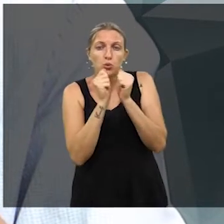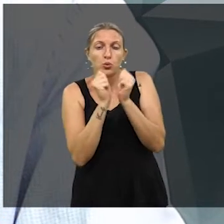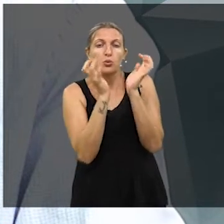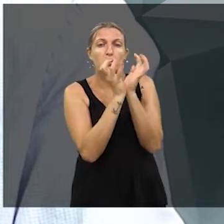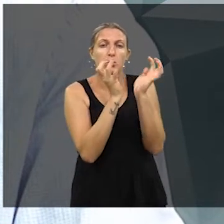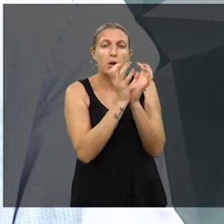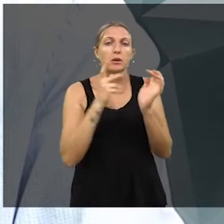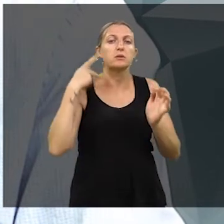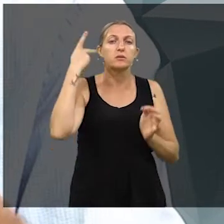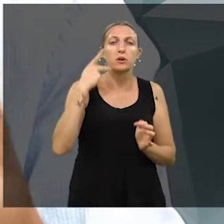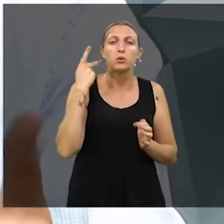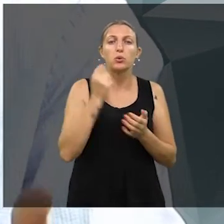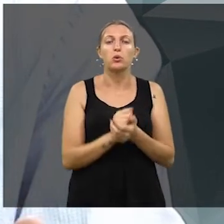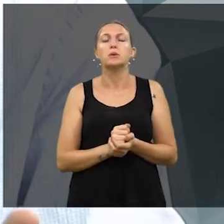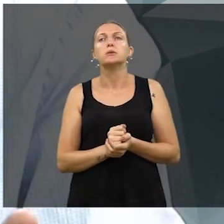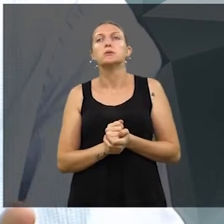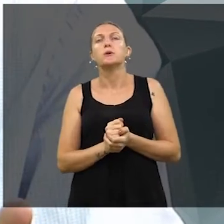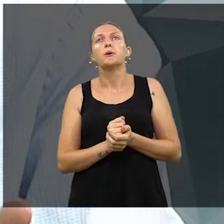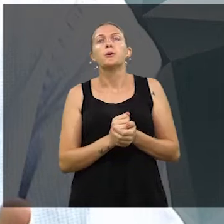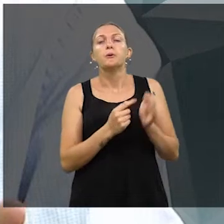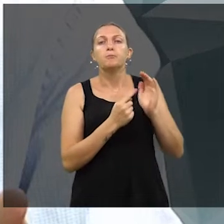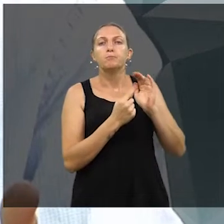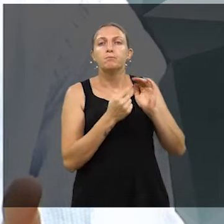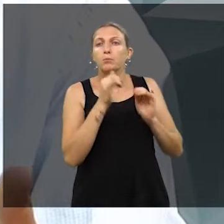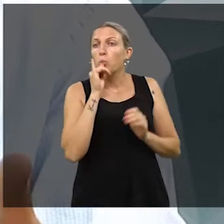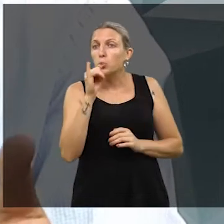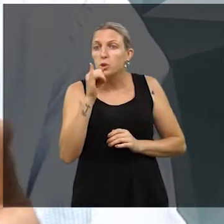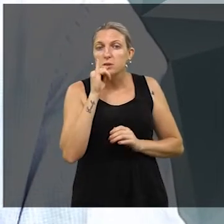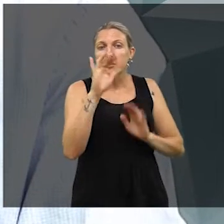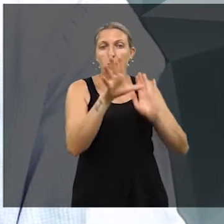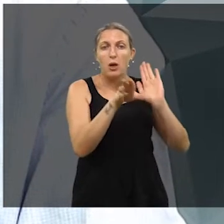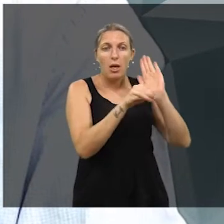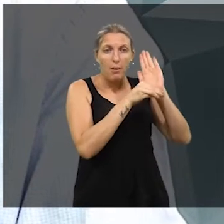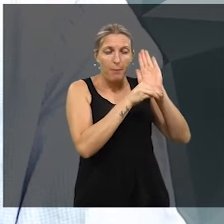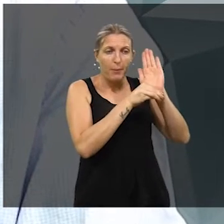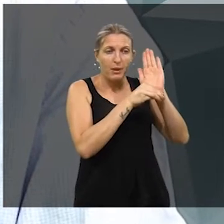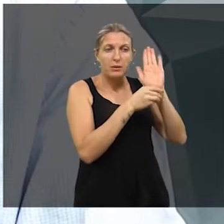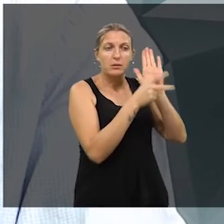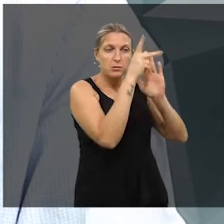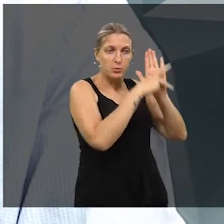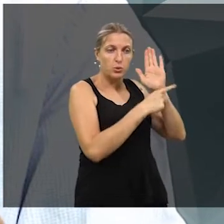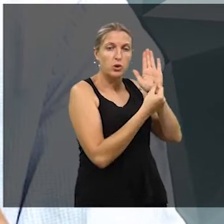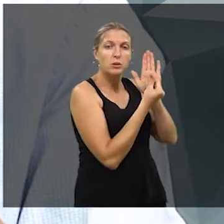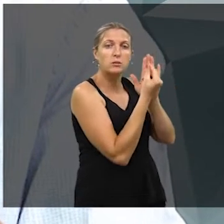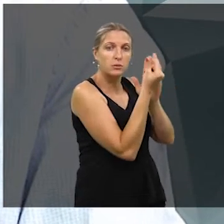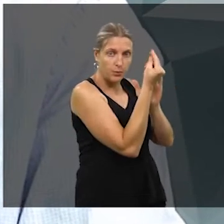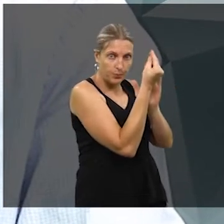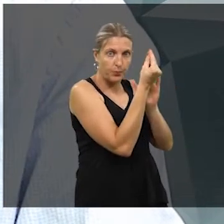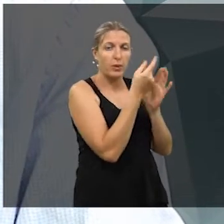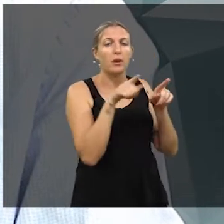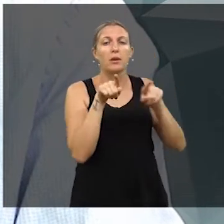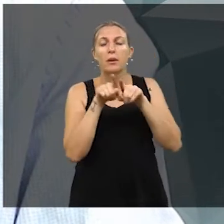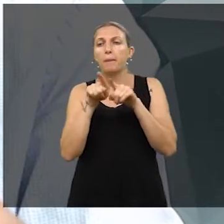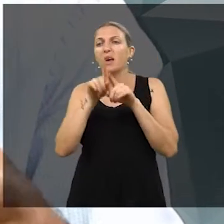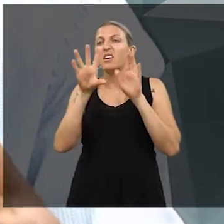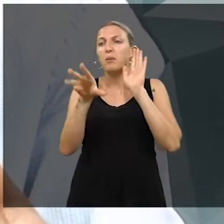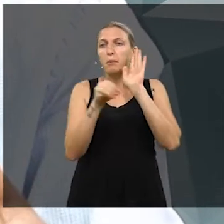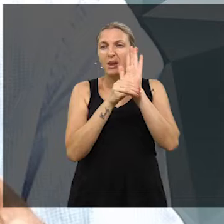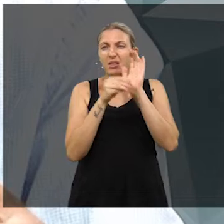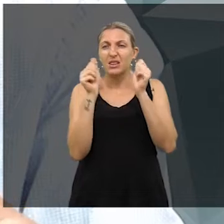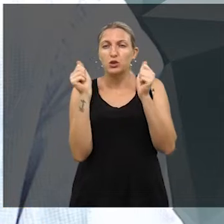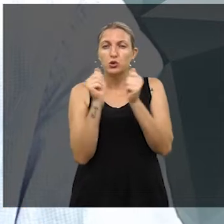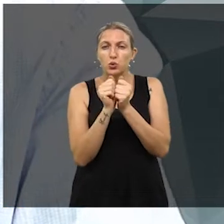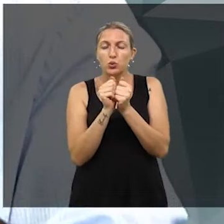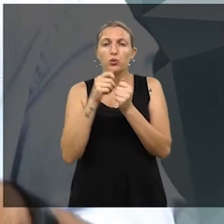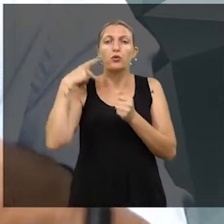aqui fazer referência às emendas ao orçamento que a gente fez, especialmente também uma emenda que a gente assinou junto com o vereador Mário Rossi e com o